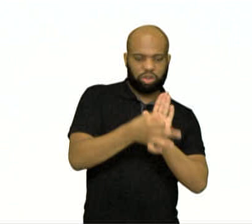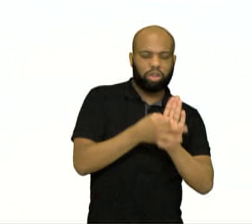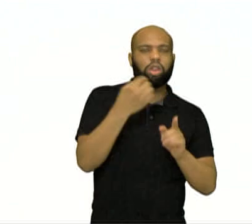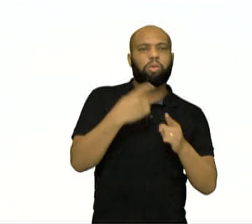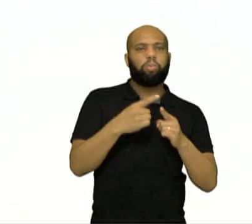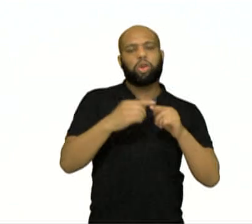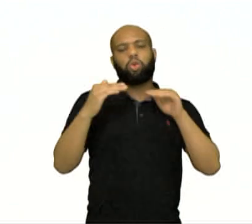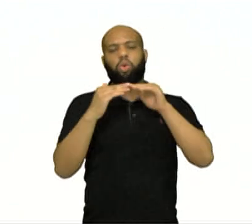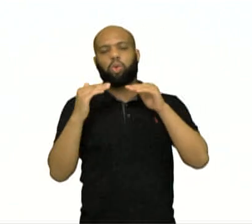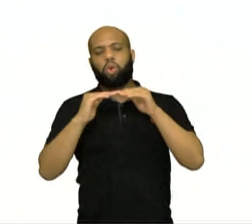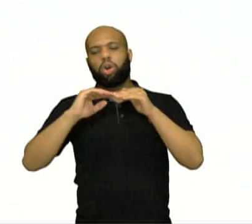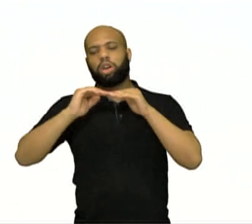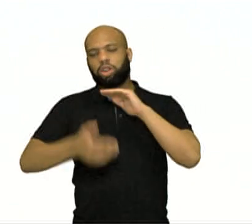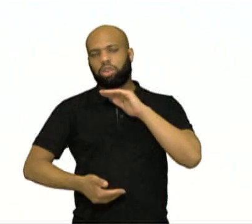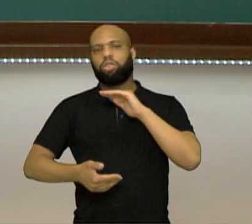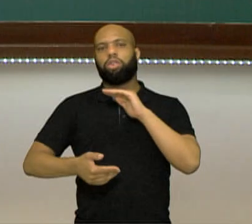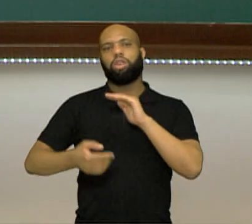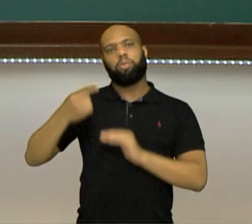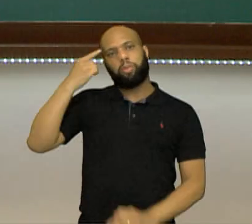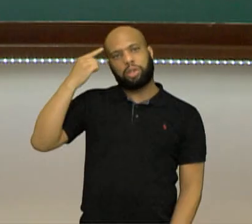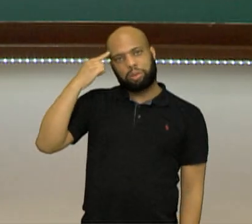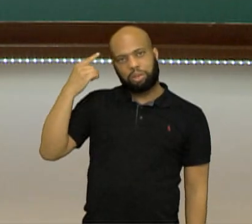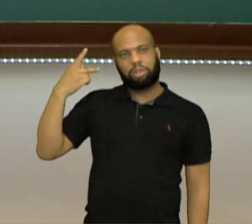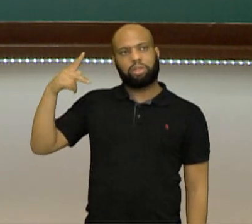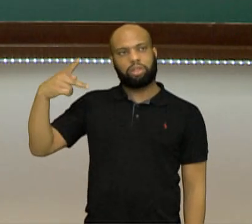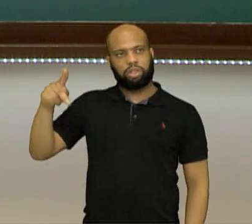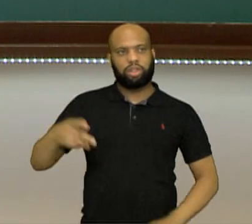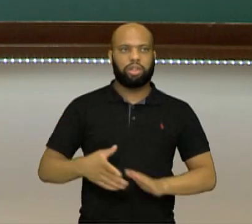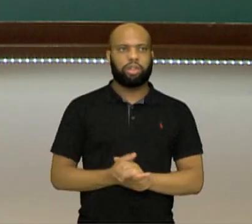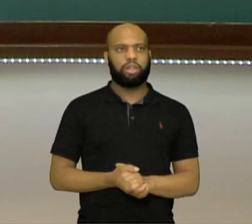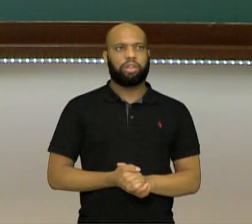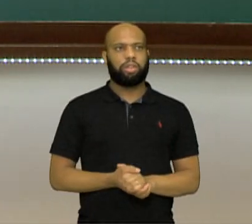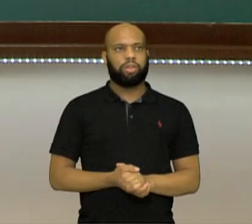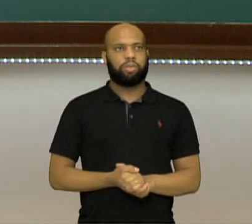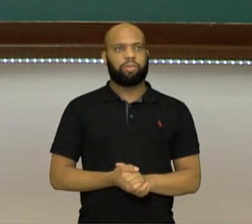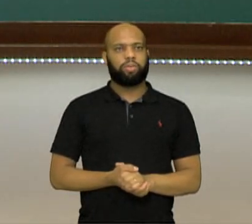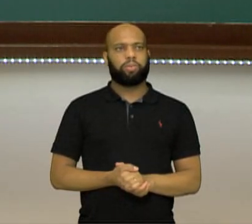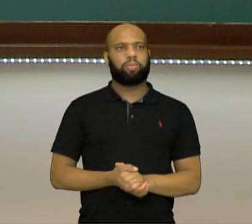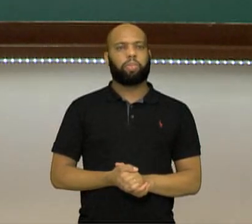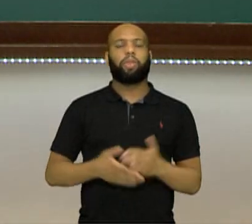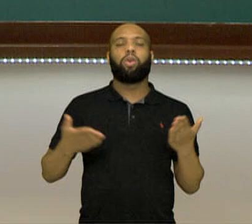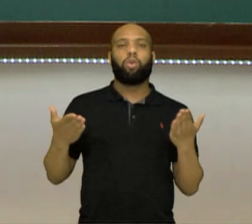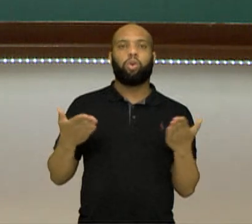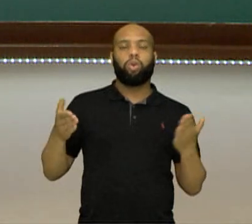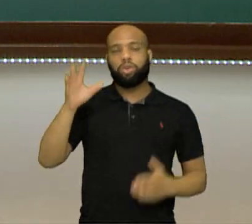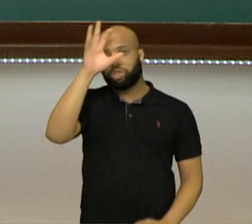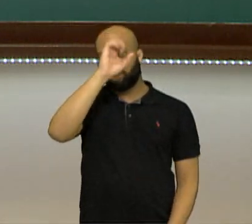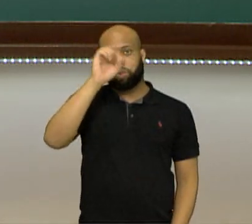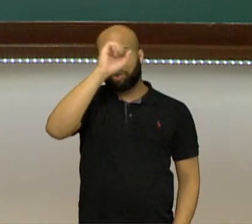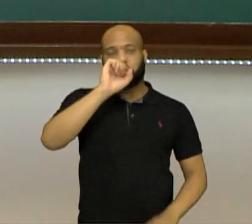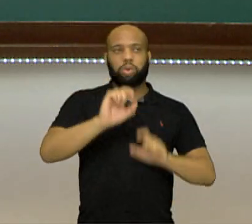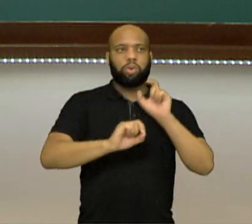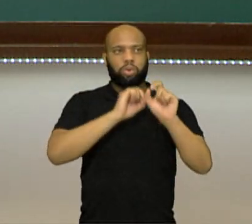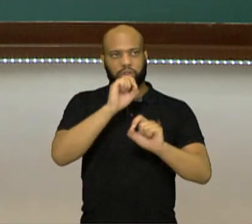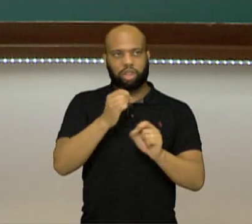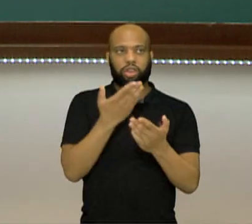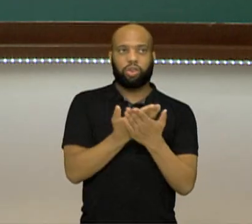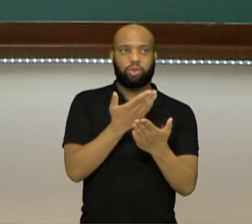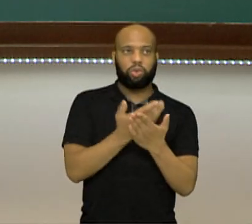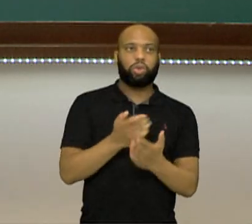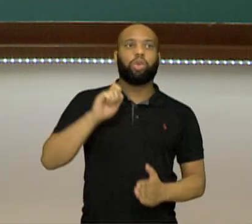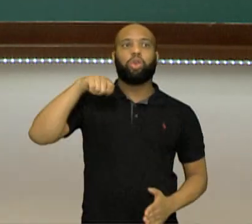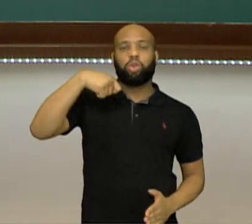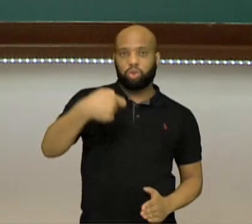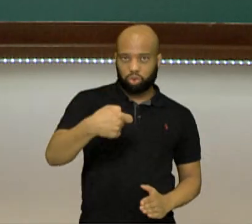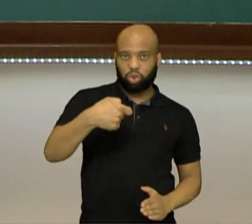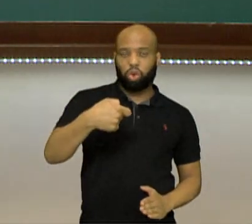que concorda ou discorda das ideias apresentadas por ela. Isso aí, né, moçadinha? Olha lá! Nessa aula, o que nós fizemos?